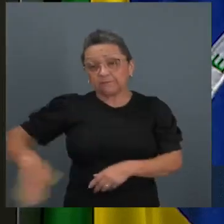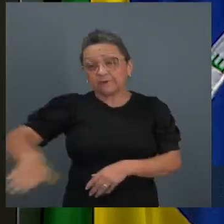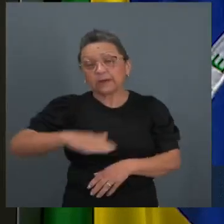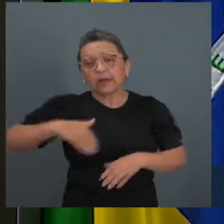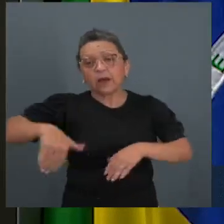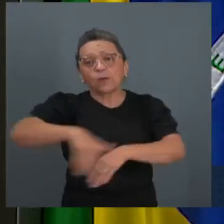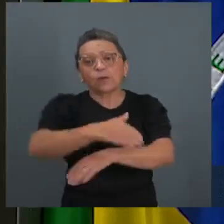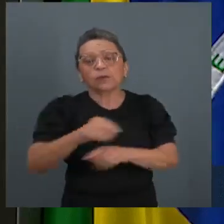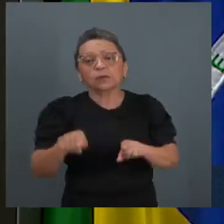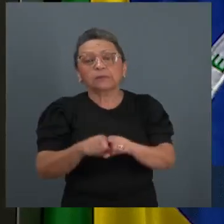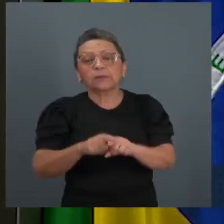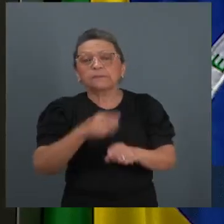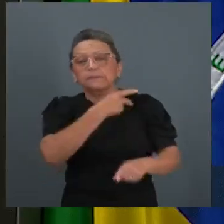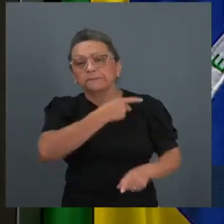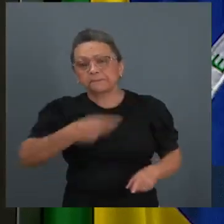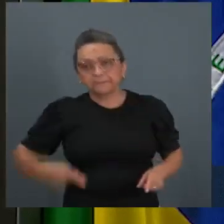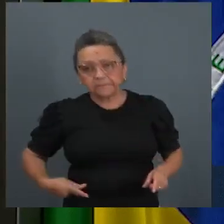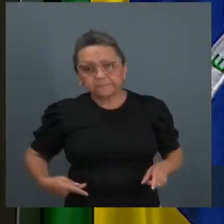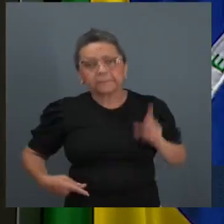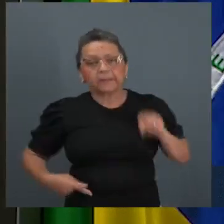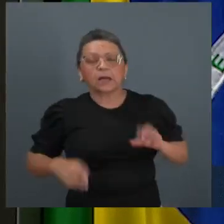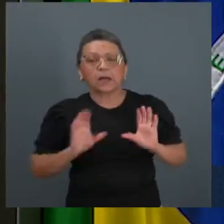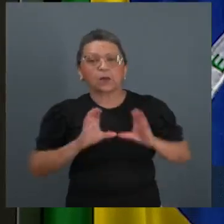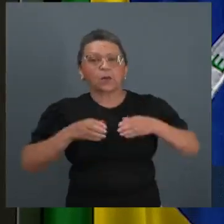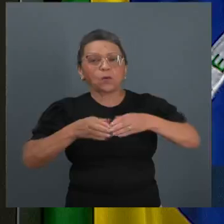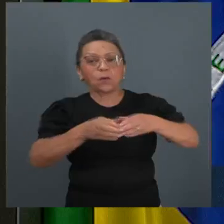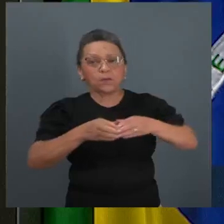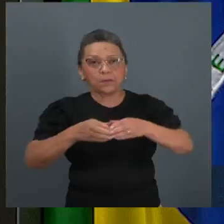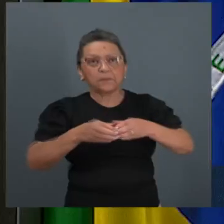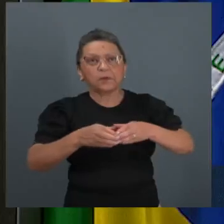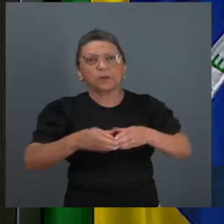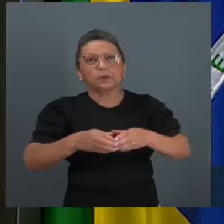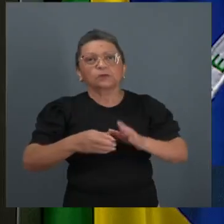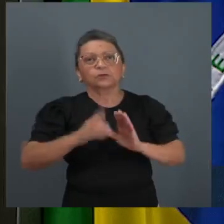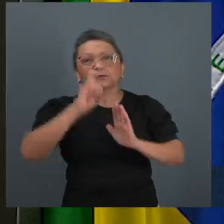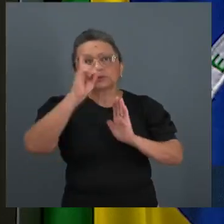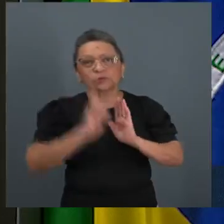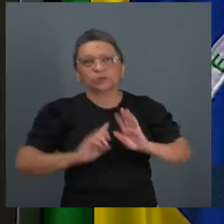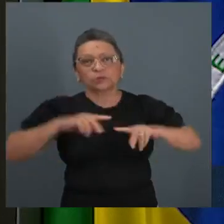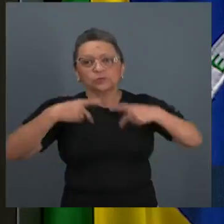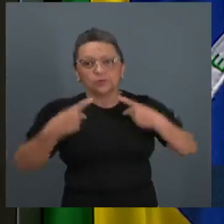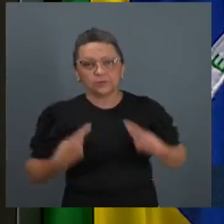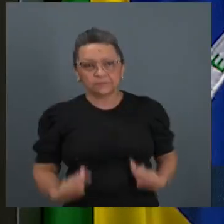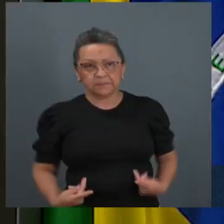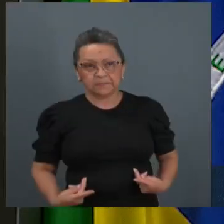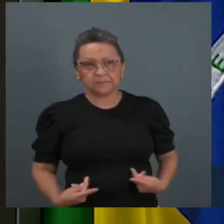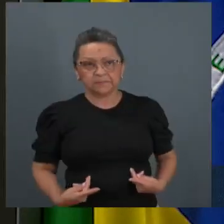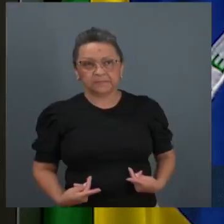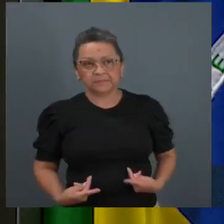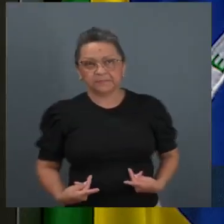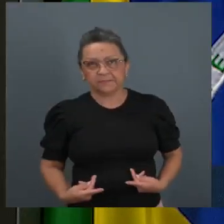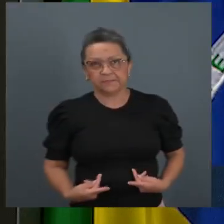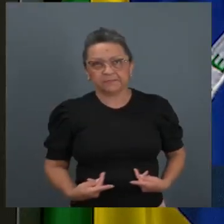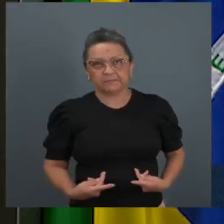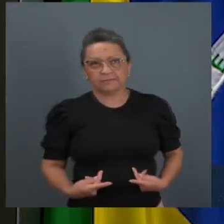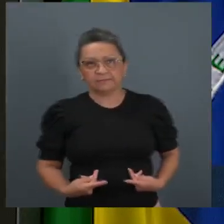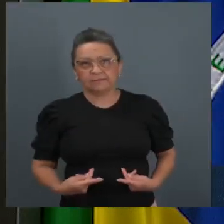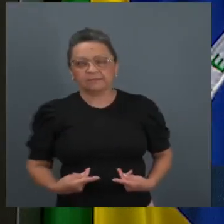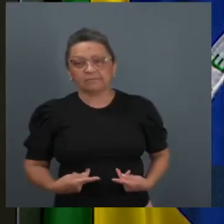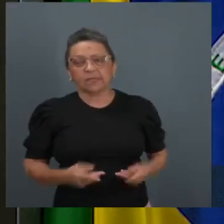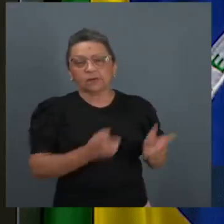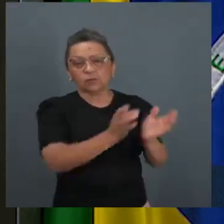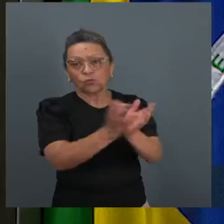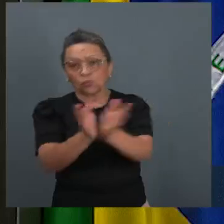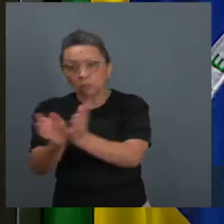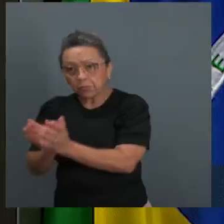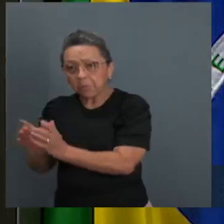Rua e presidente da Comissão dos Direitos Humanos, Minoria e Igualdade